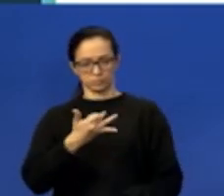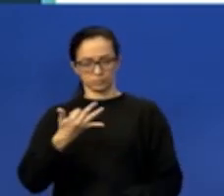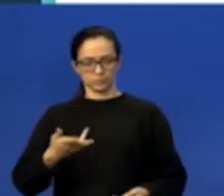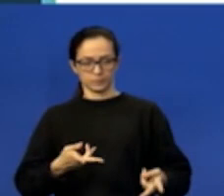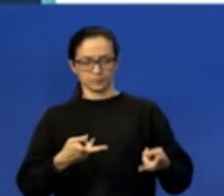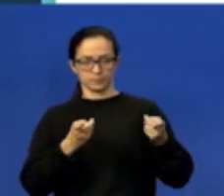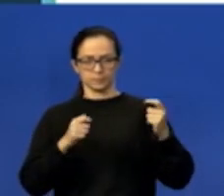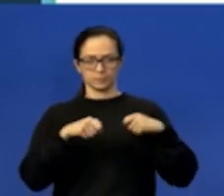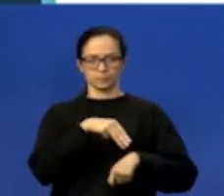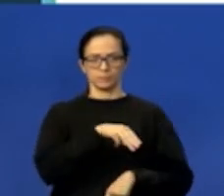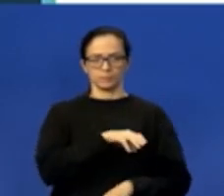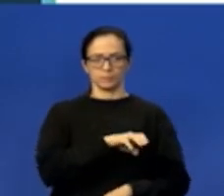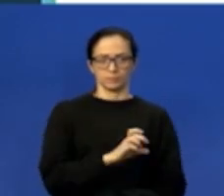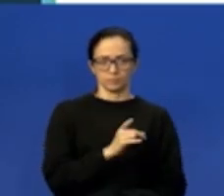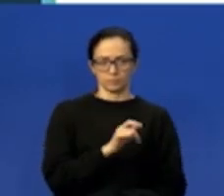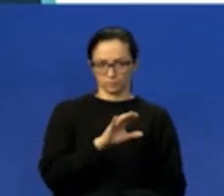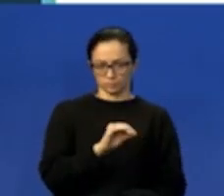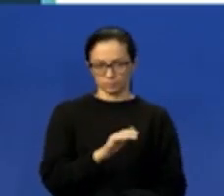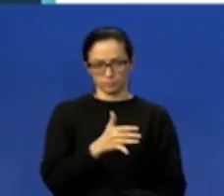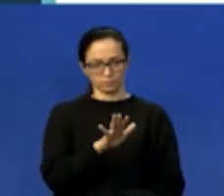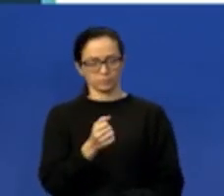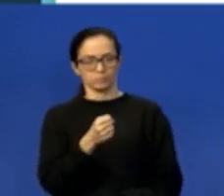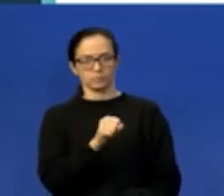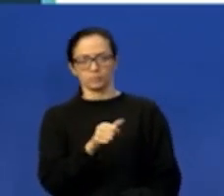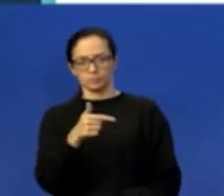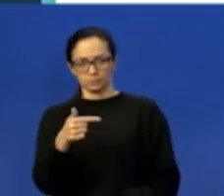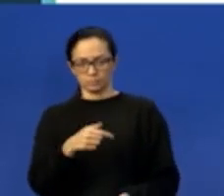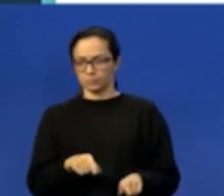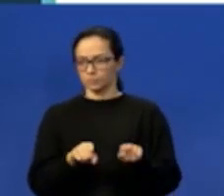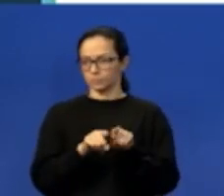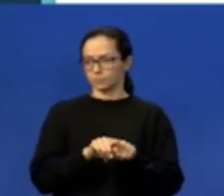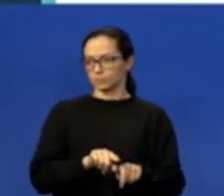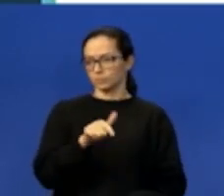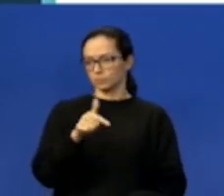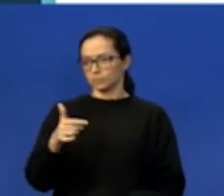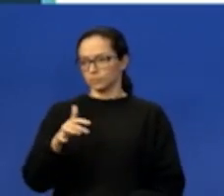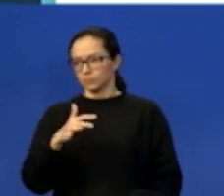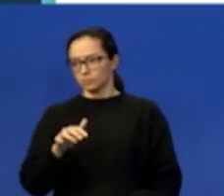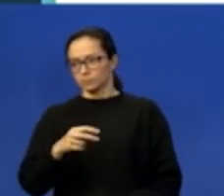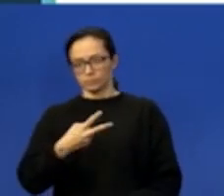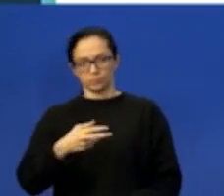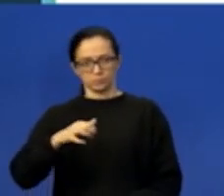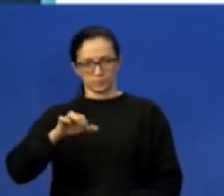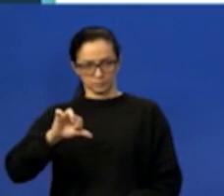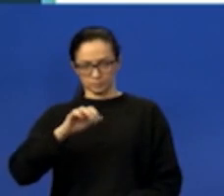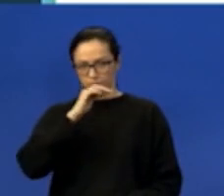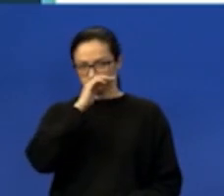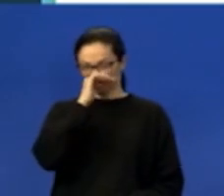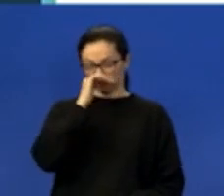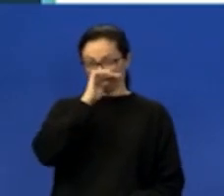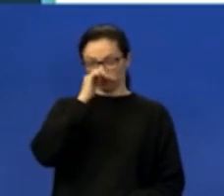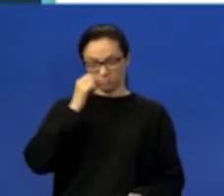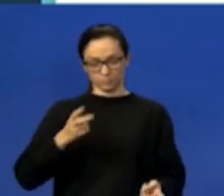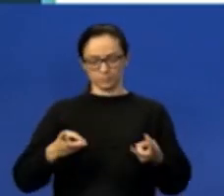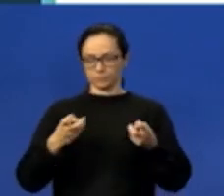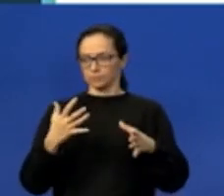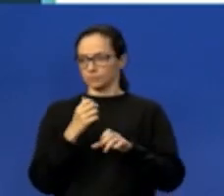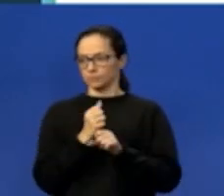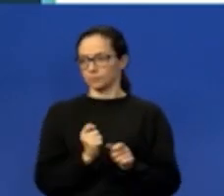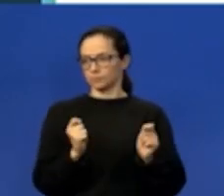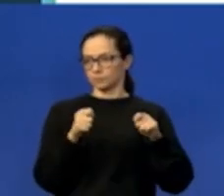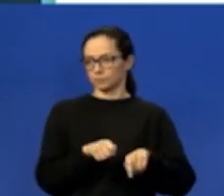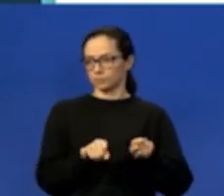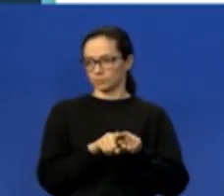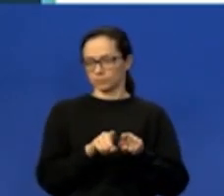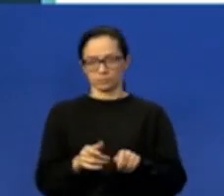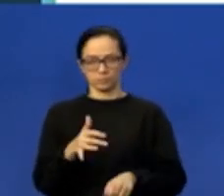corpuscular médio em torno de 87, da hemoglobina corpuscular média em torno de 29 e a concentração de hemoglobina corpuscular